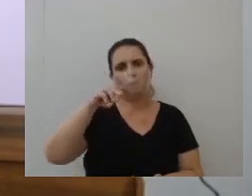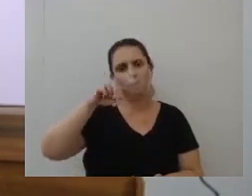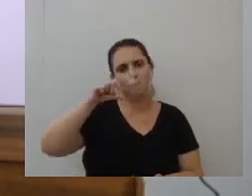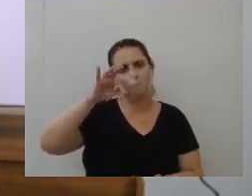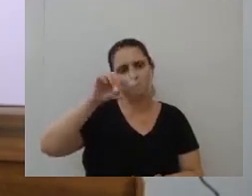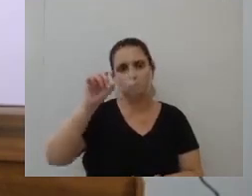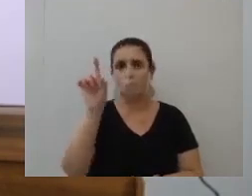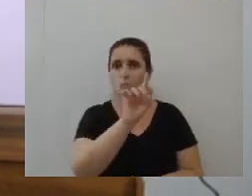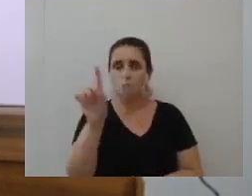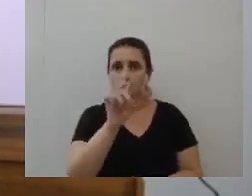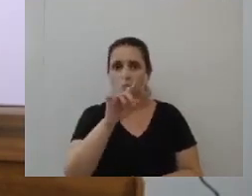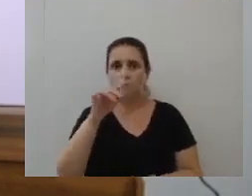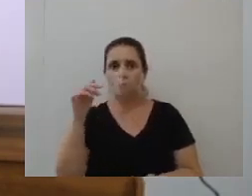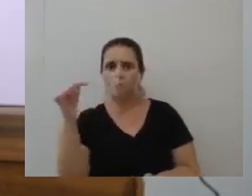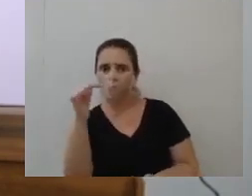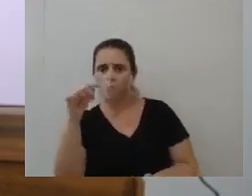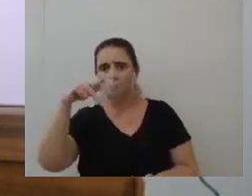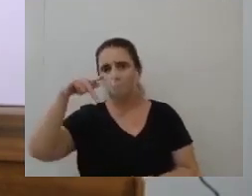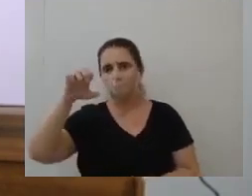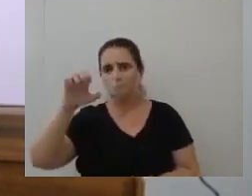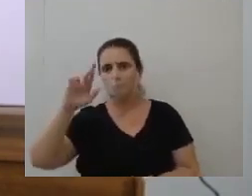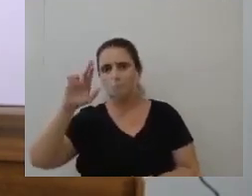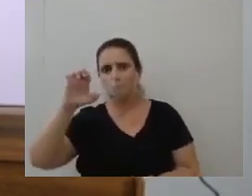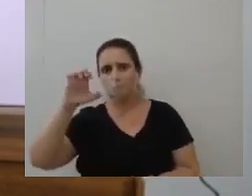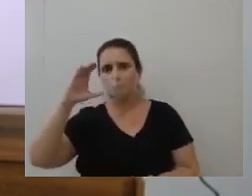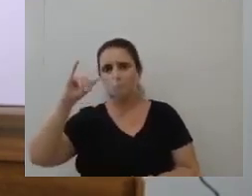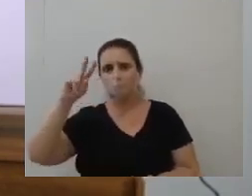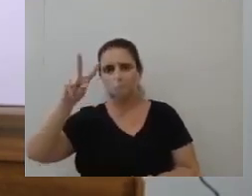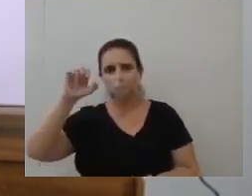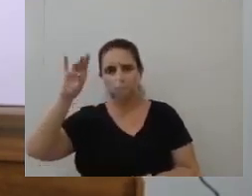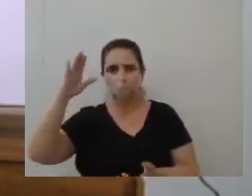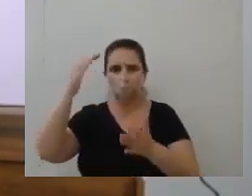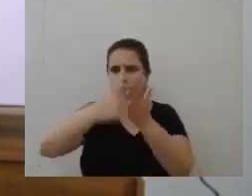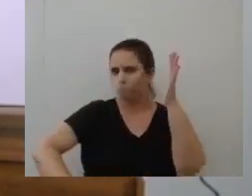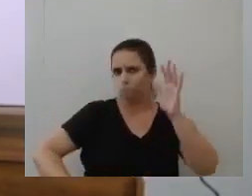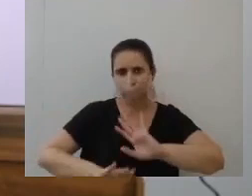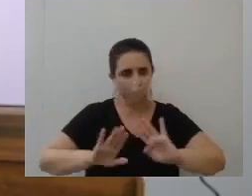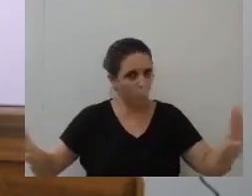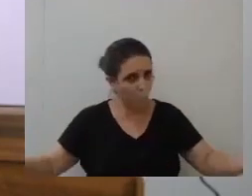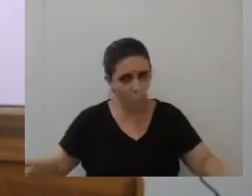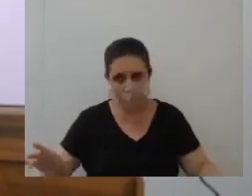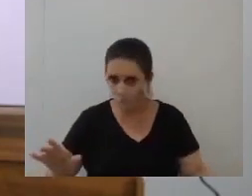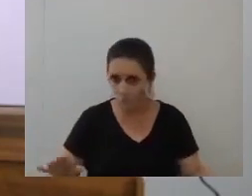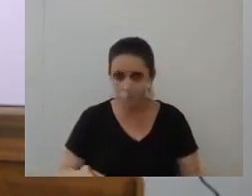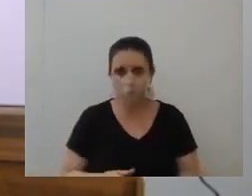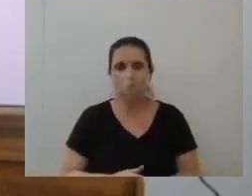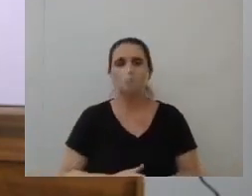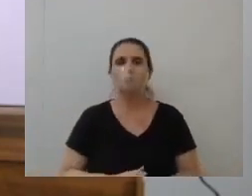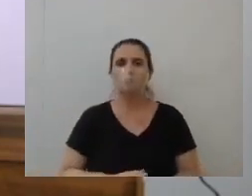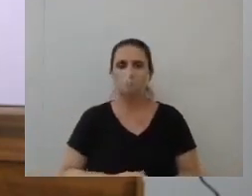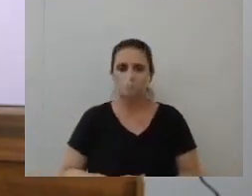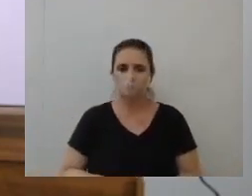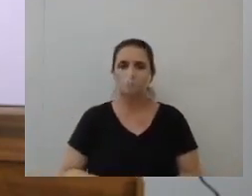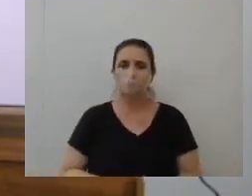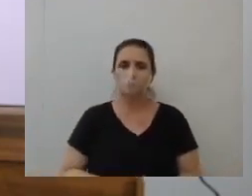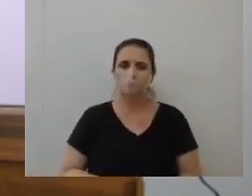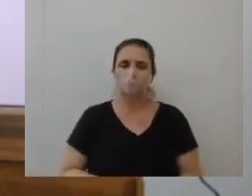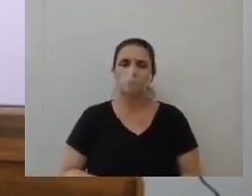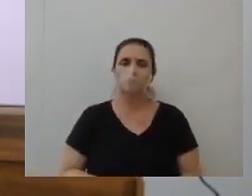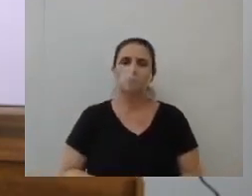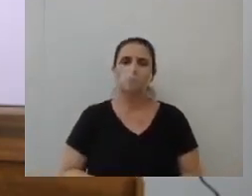e alimento não perecível. Não perecível tinha hífen, caiu. Não vai para um lado, perecível vai para o